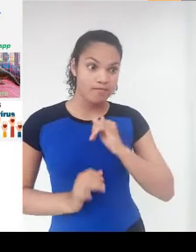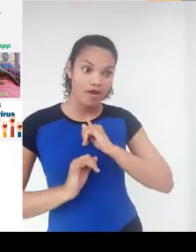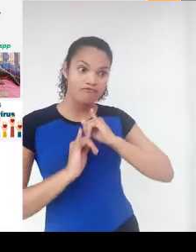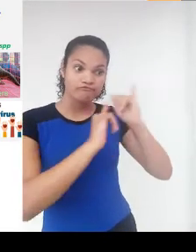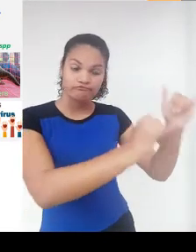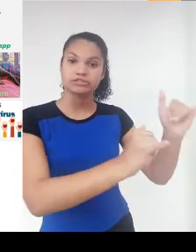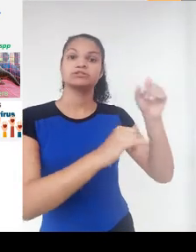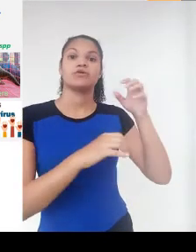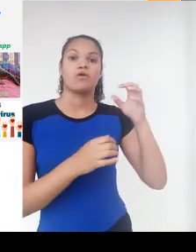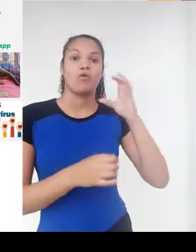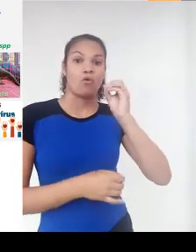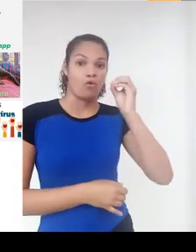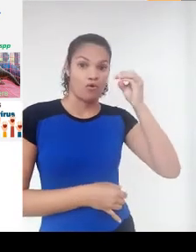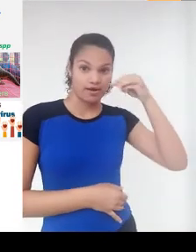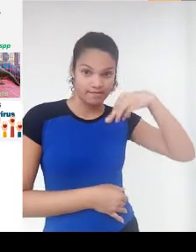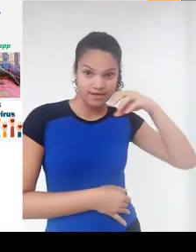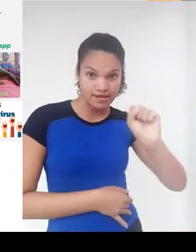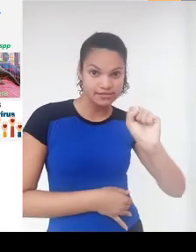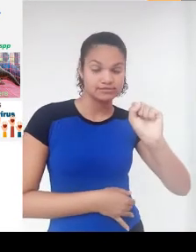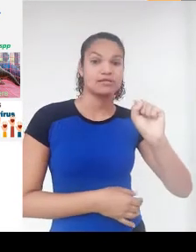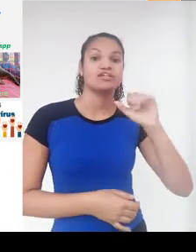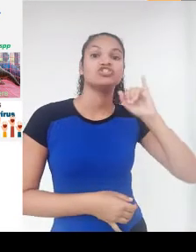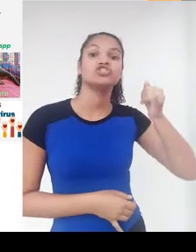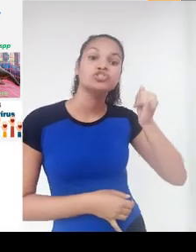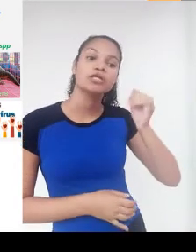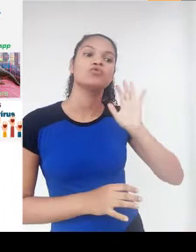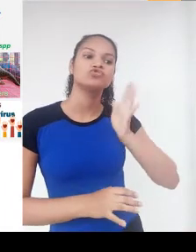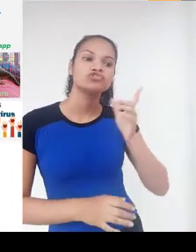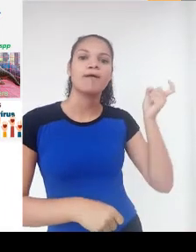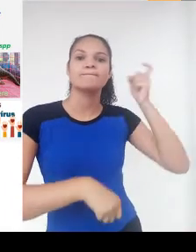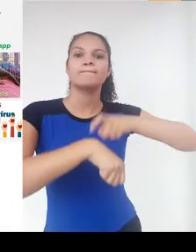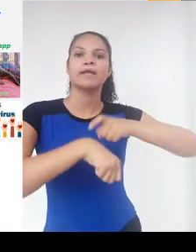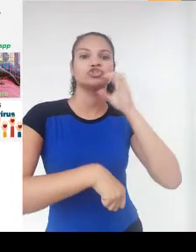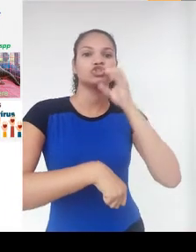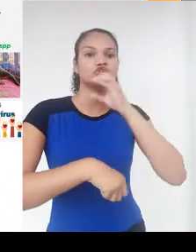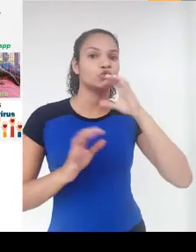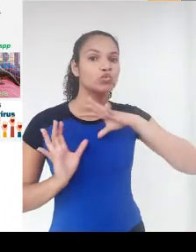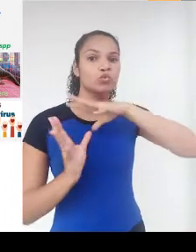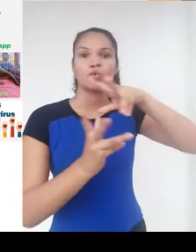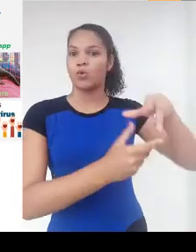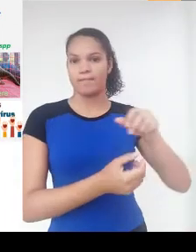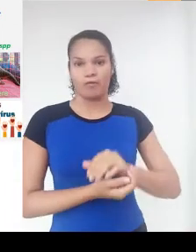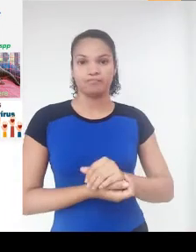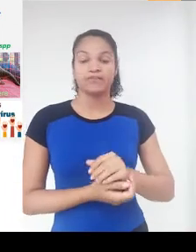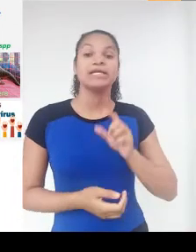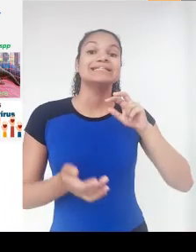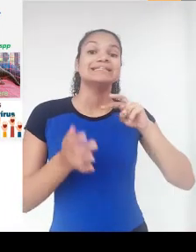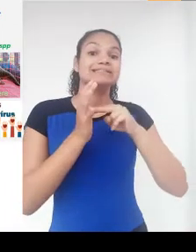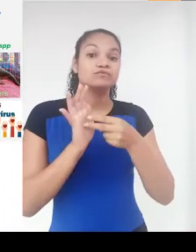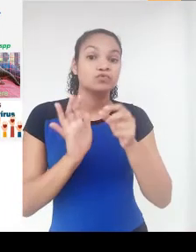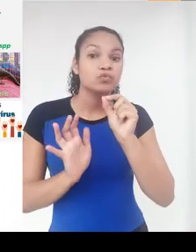informada desta doença. Em janeiro, ela colocou o estado de emergência de saúde global, o que significa